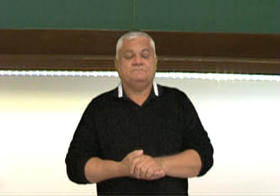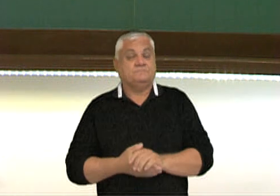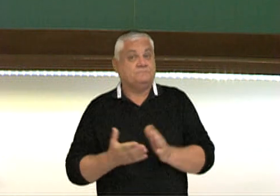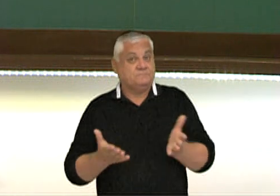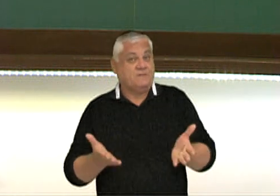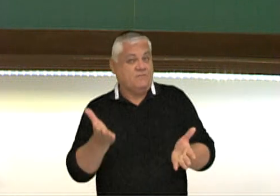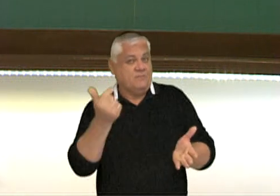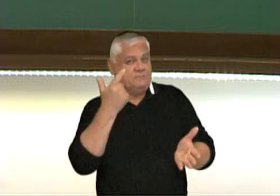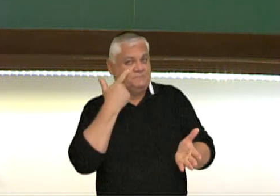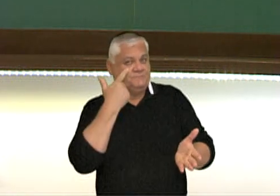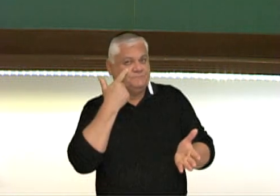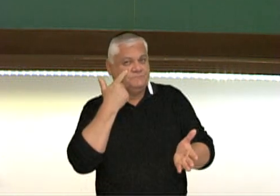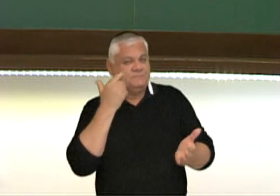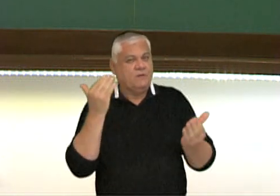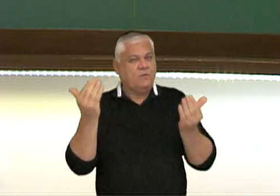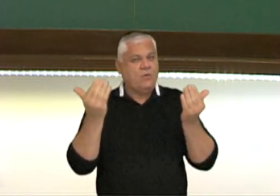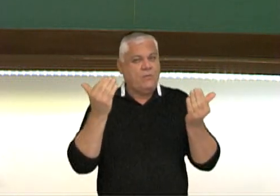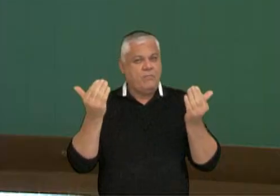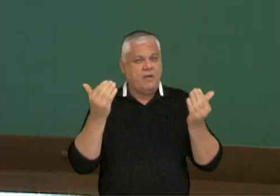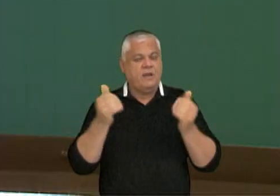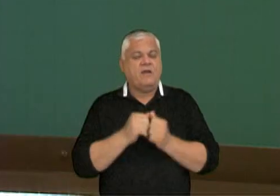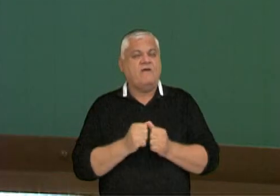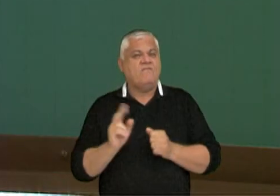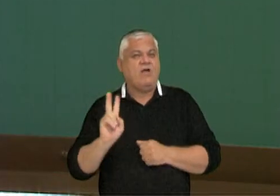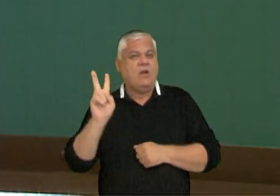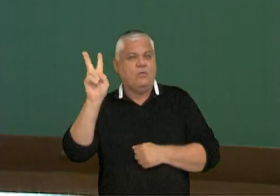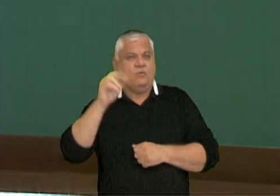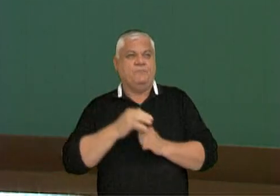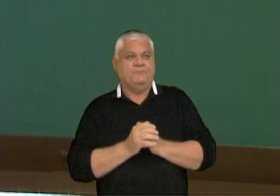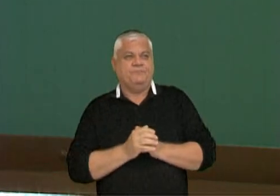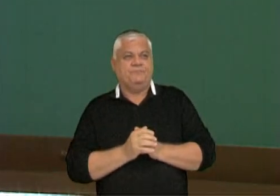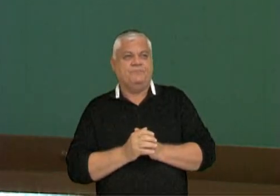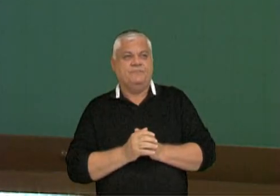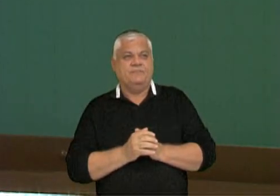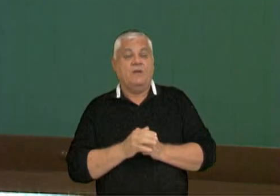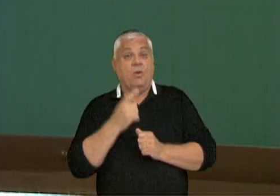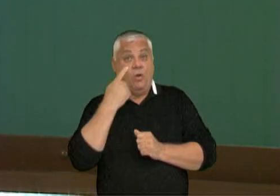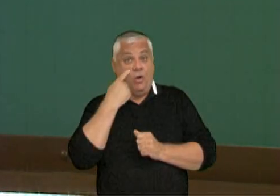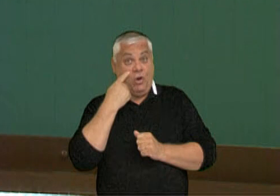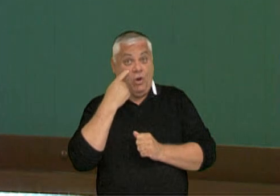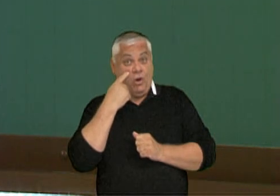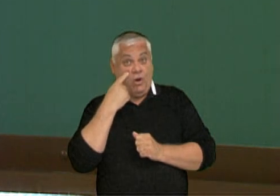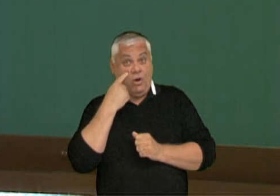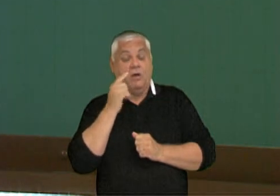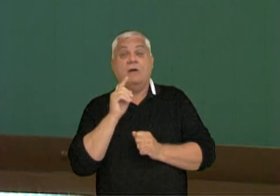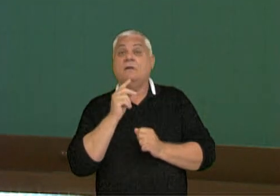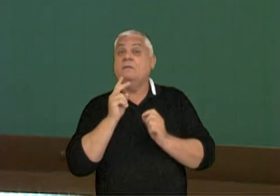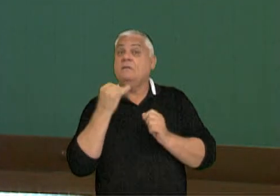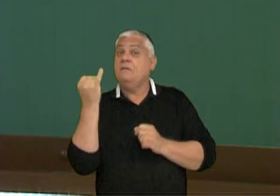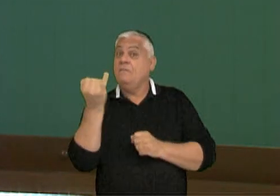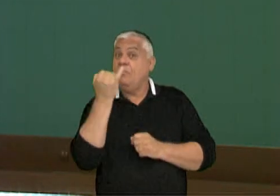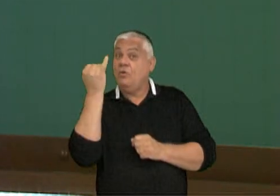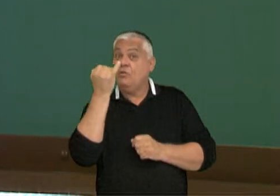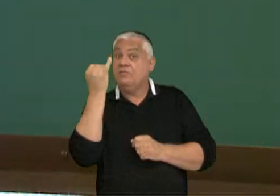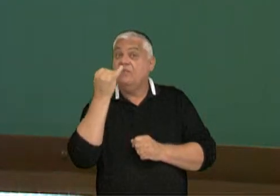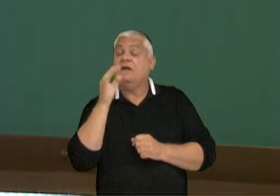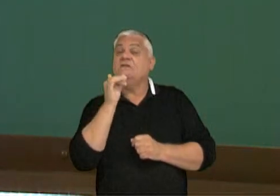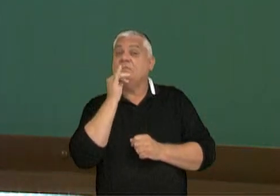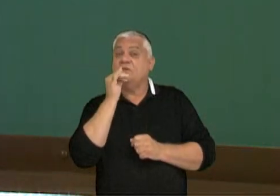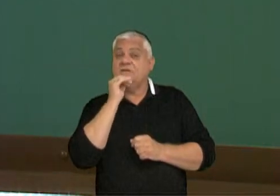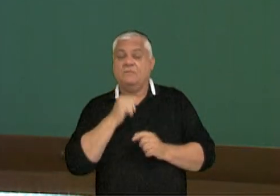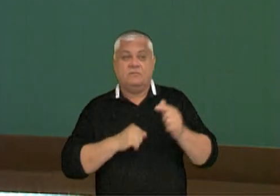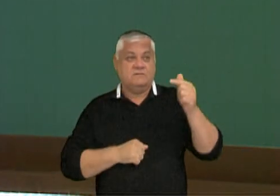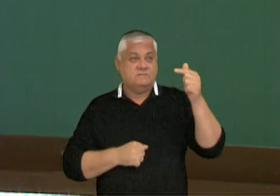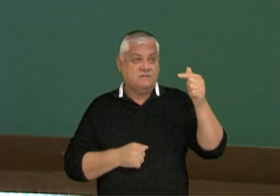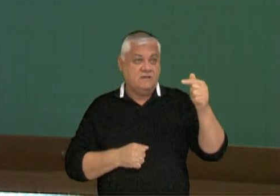Então vamos lá, vamos comparar esses valores, tá? Observem então que a parte inteira ela é igual